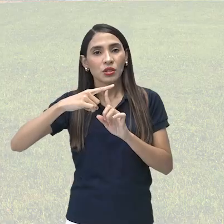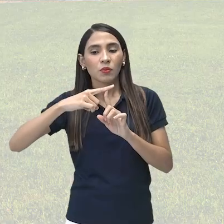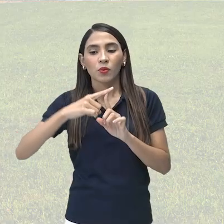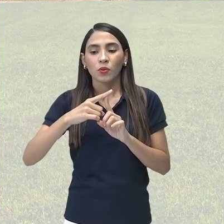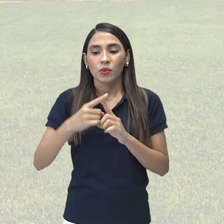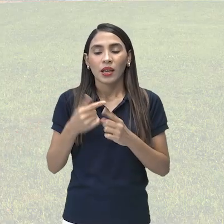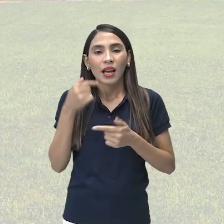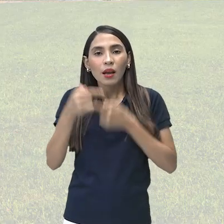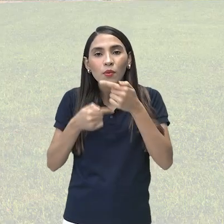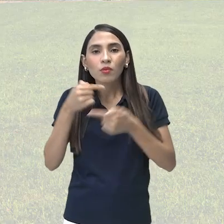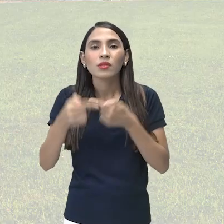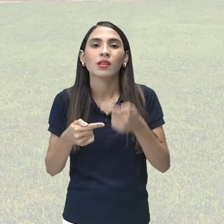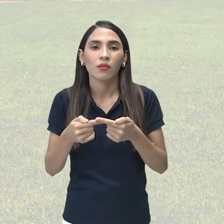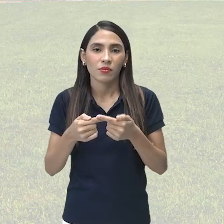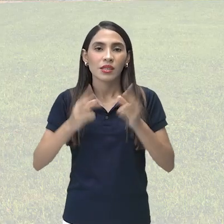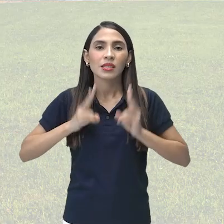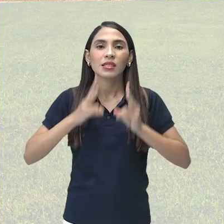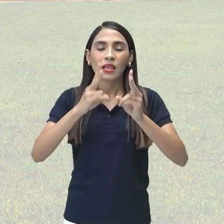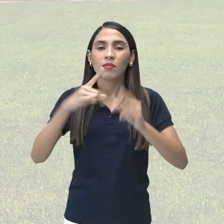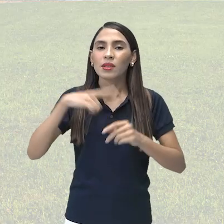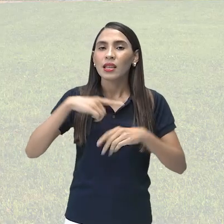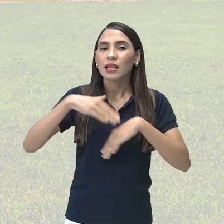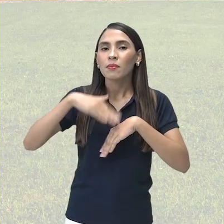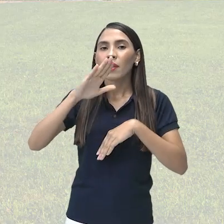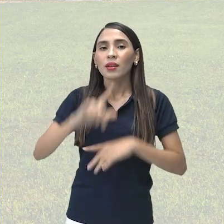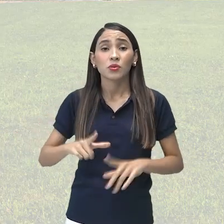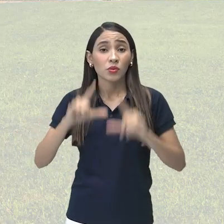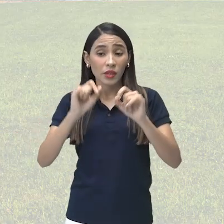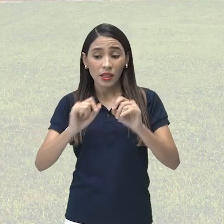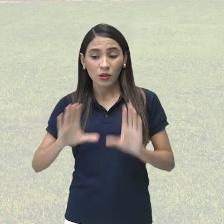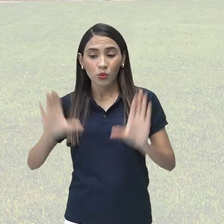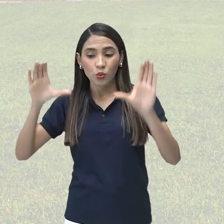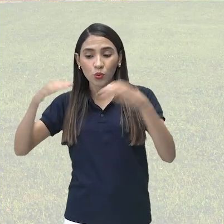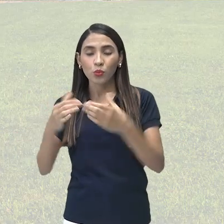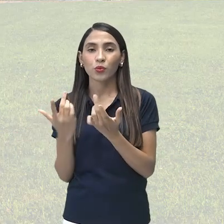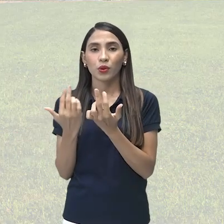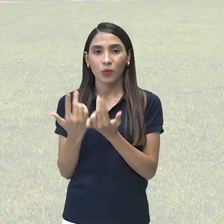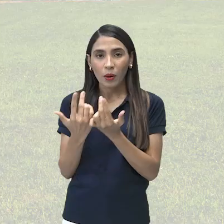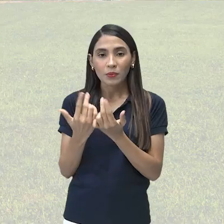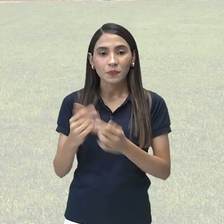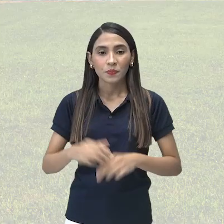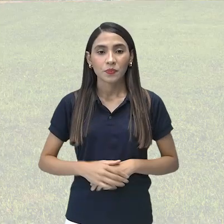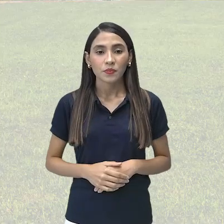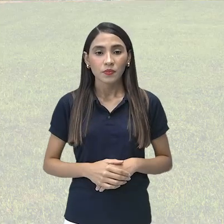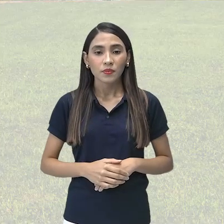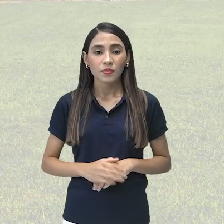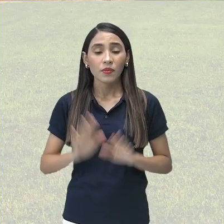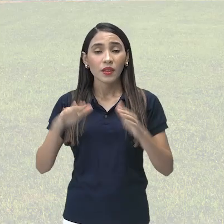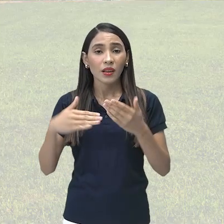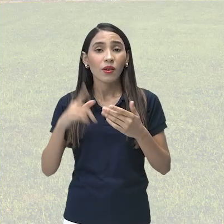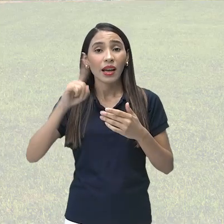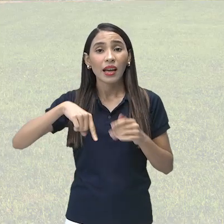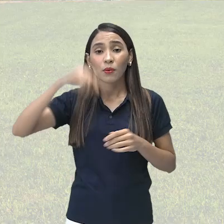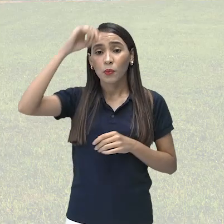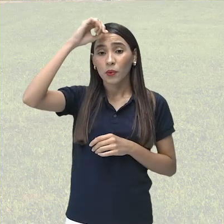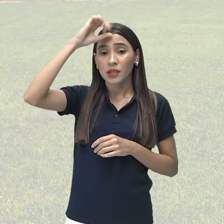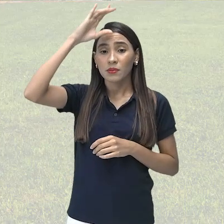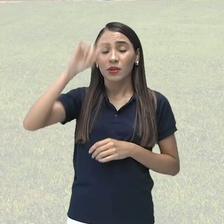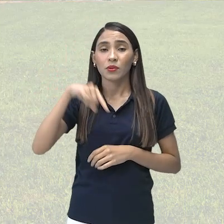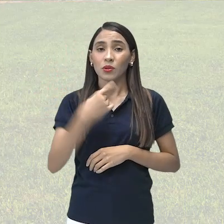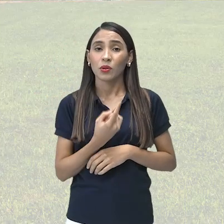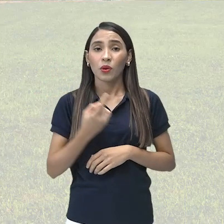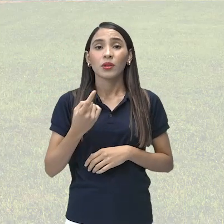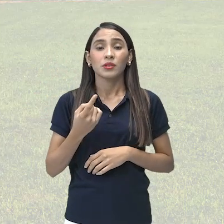se reproduzir, sempre produza seres daquela mesma espécie. Então, isso são alguns dos conhecimentos que